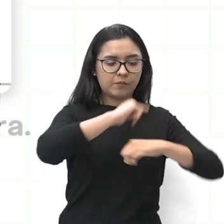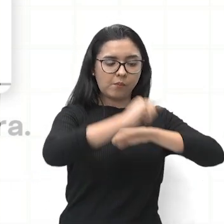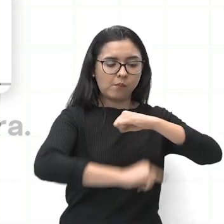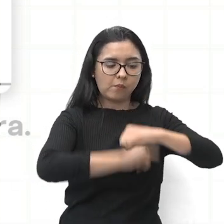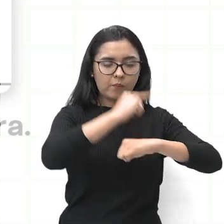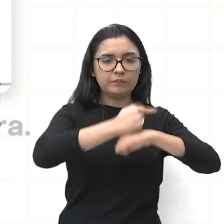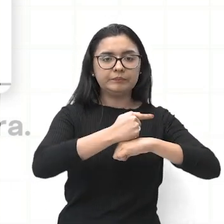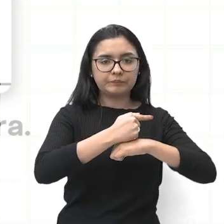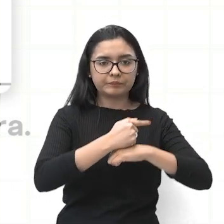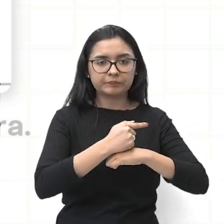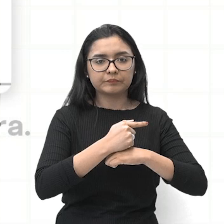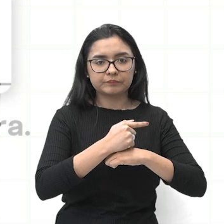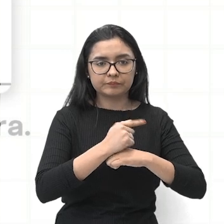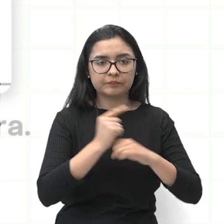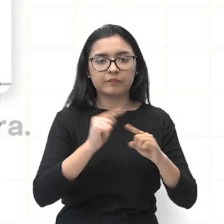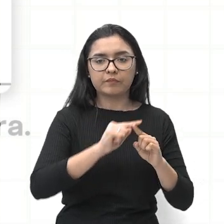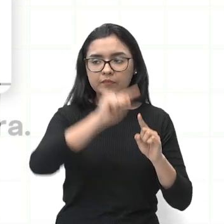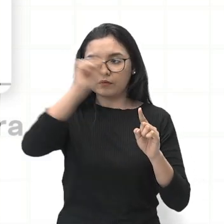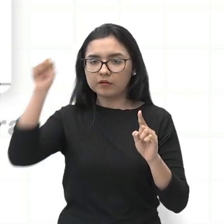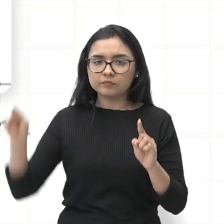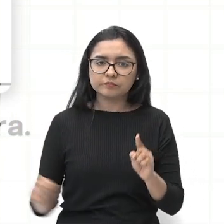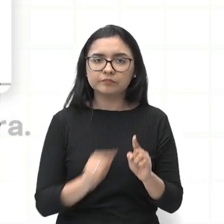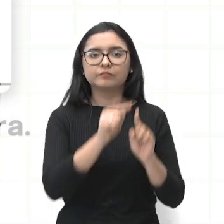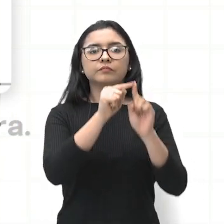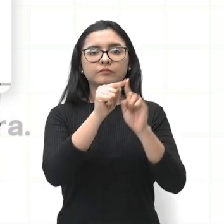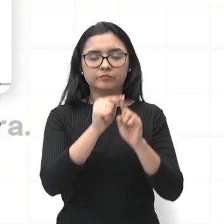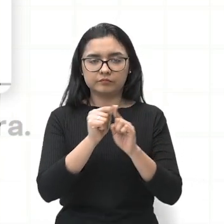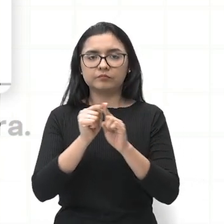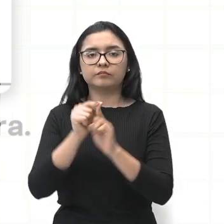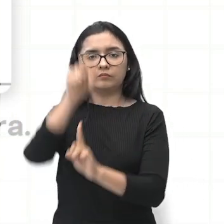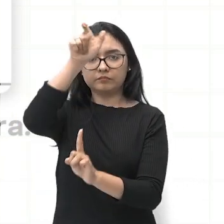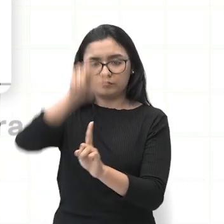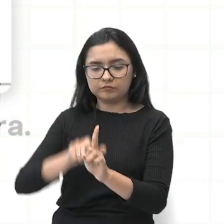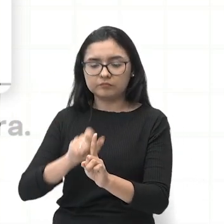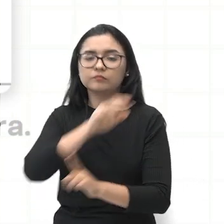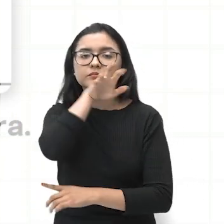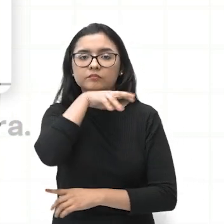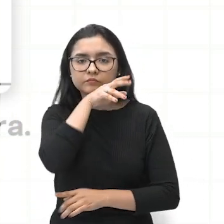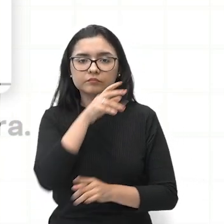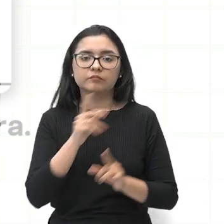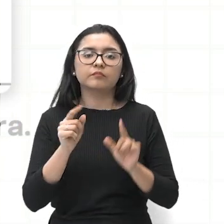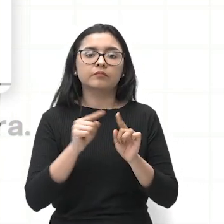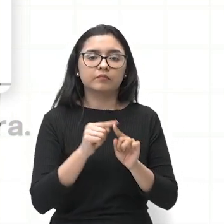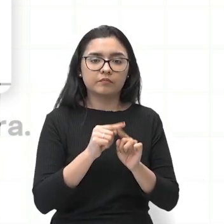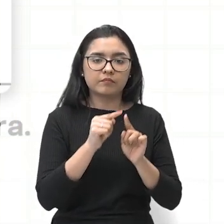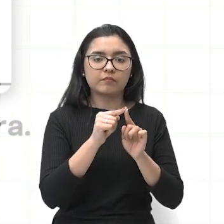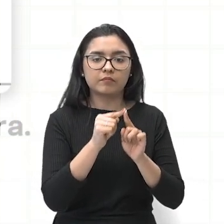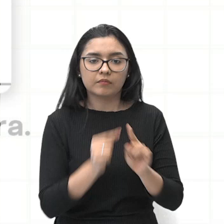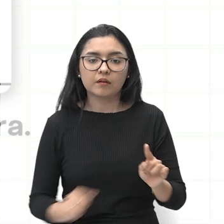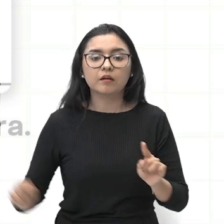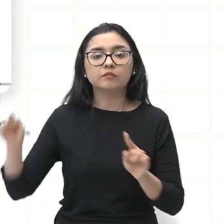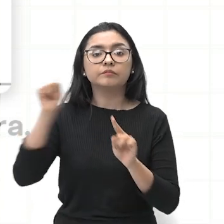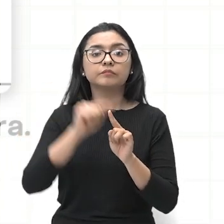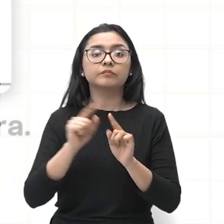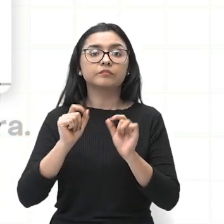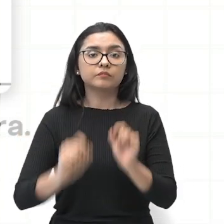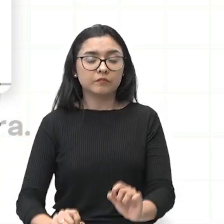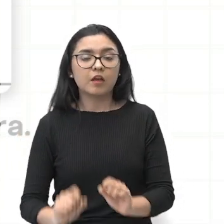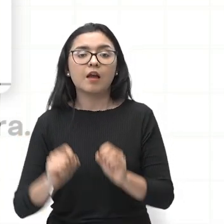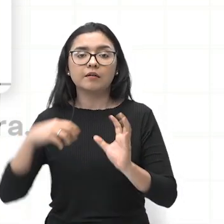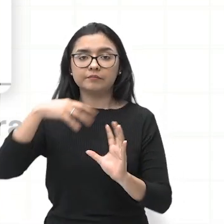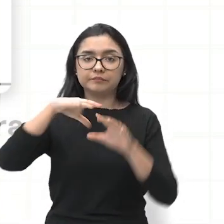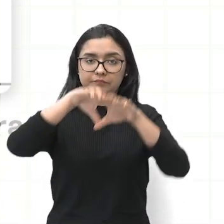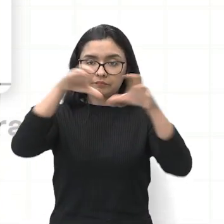o organismo e do organismo até a biosfera. Essa primeira divisão